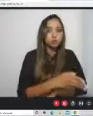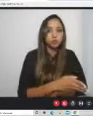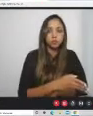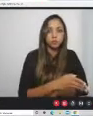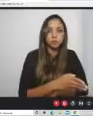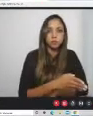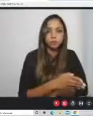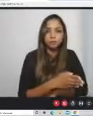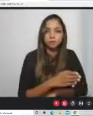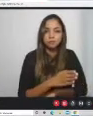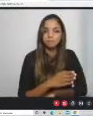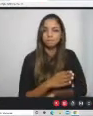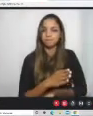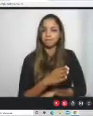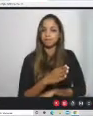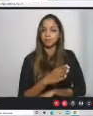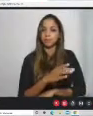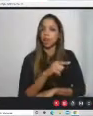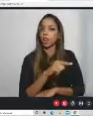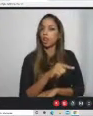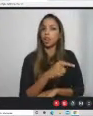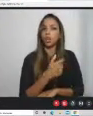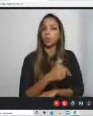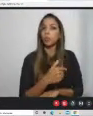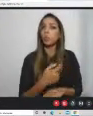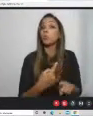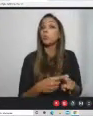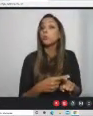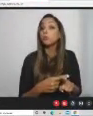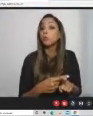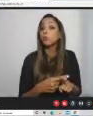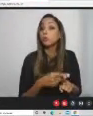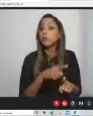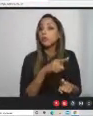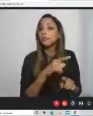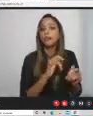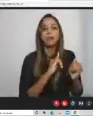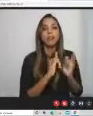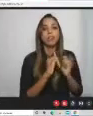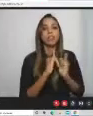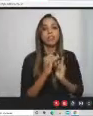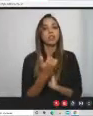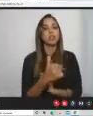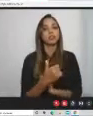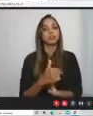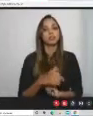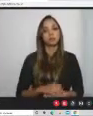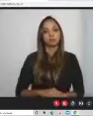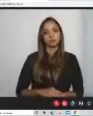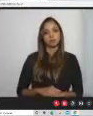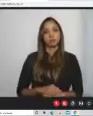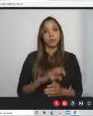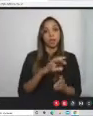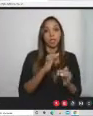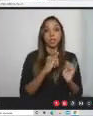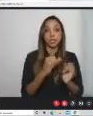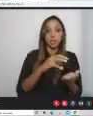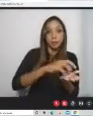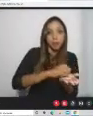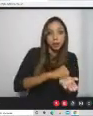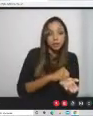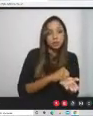Covid? Porque simplesmente não tem internet para poder fazer o cadastro